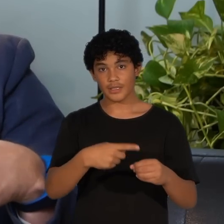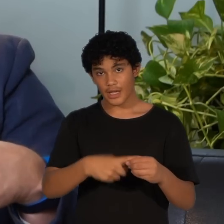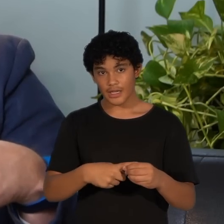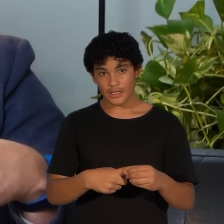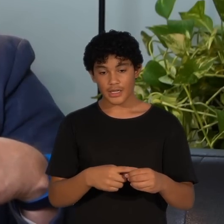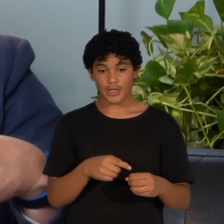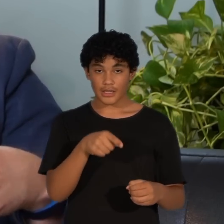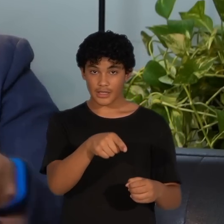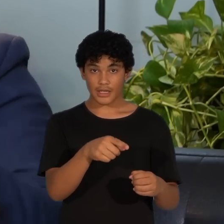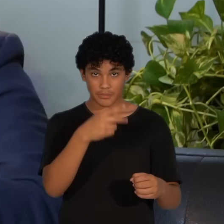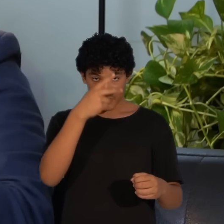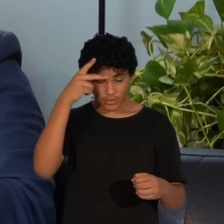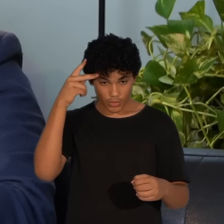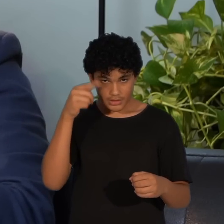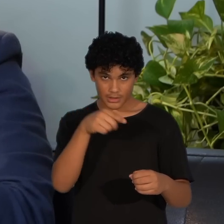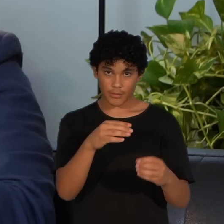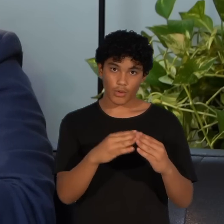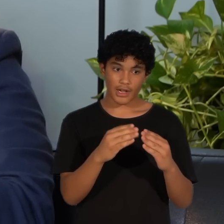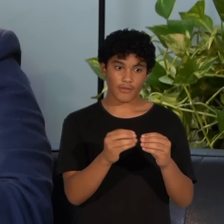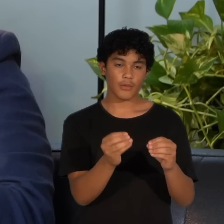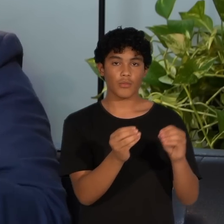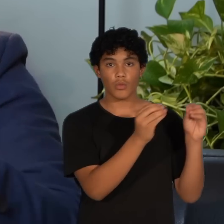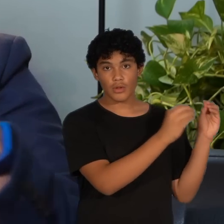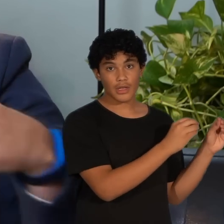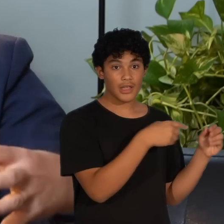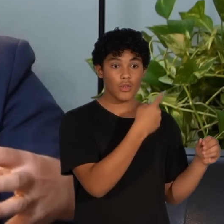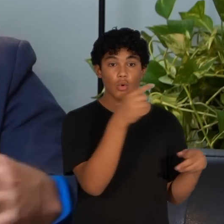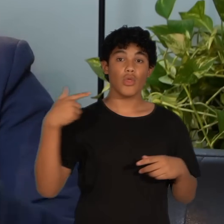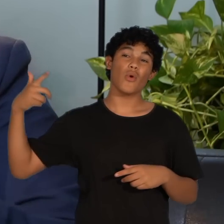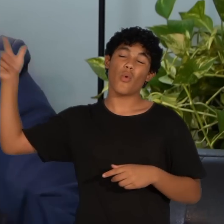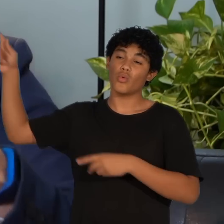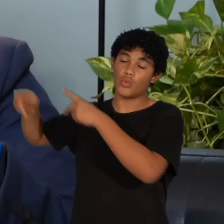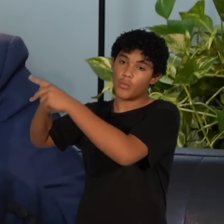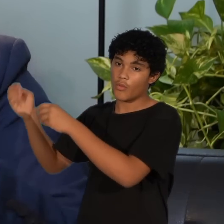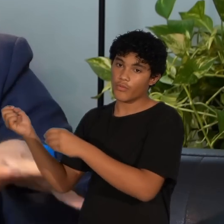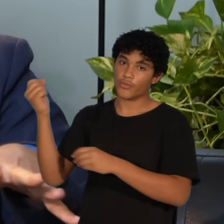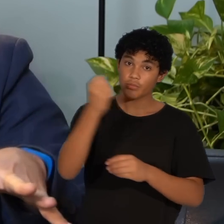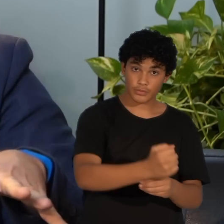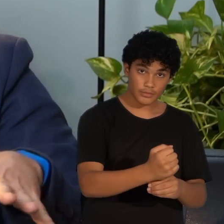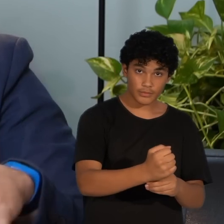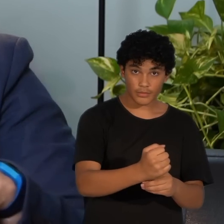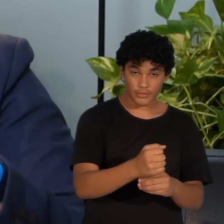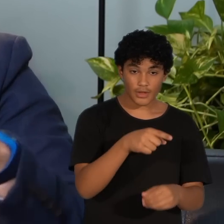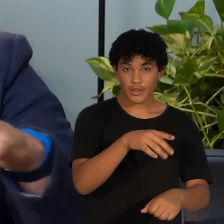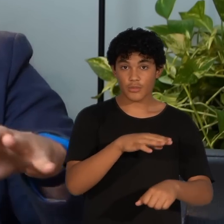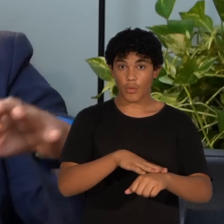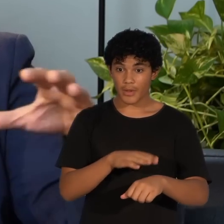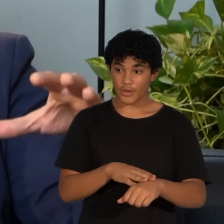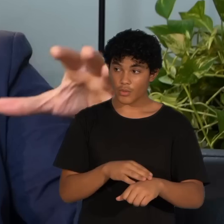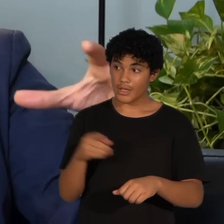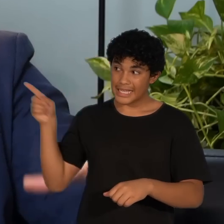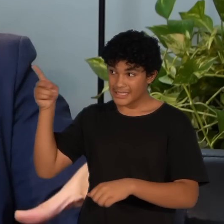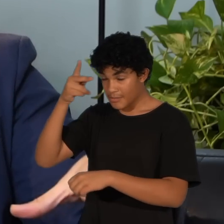os habitantes de Samaria foram transportados e lá em Samaria foi colocado um outro povo. E aí